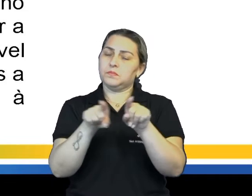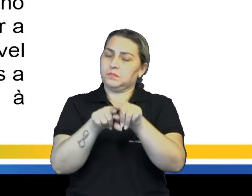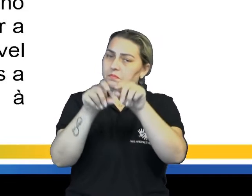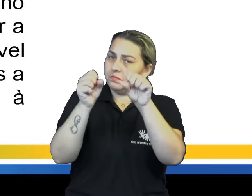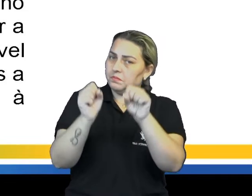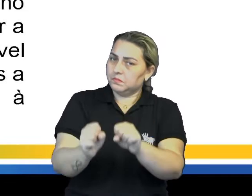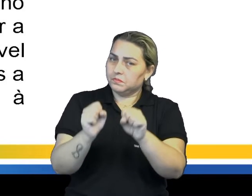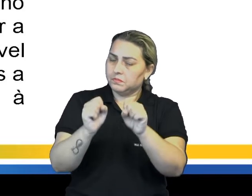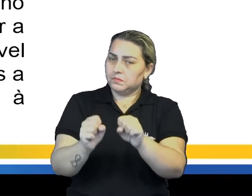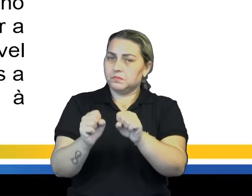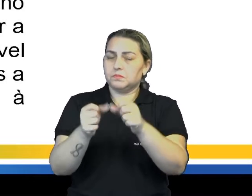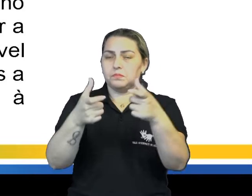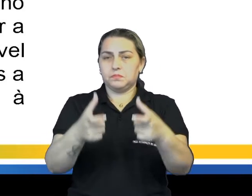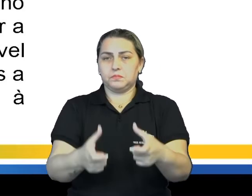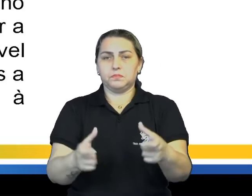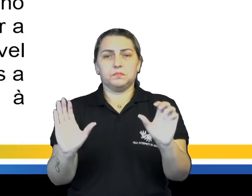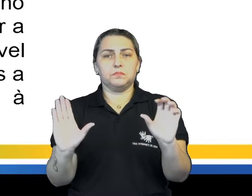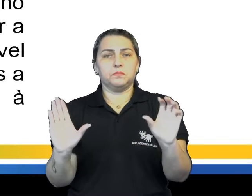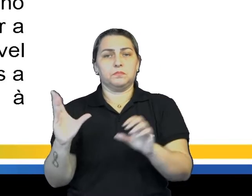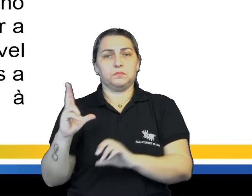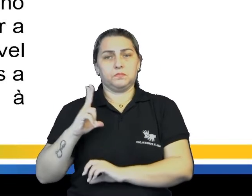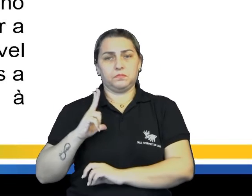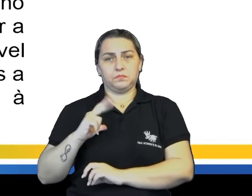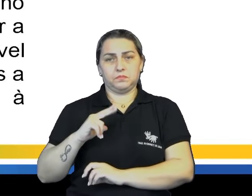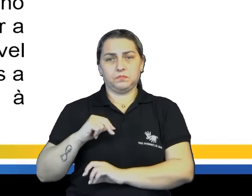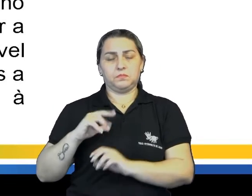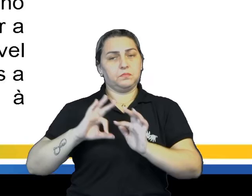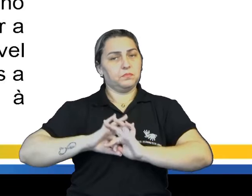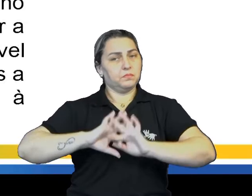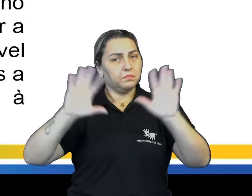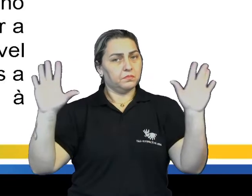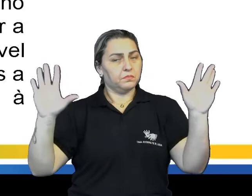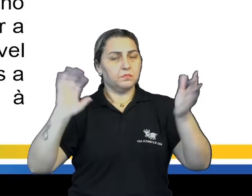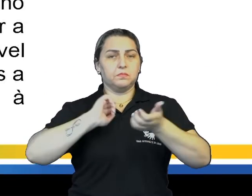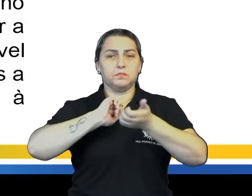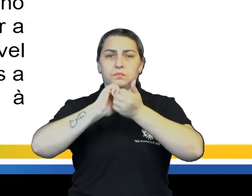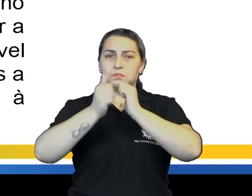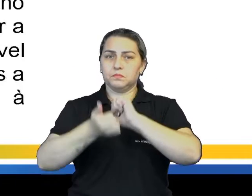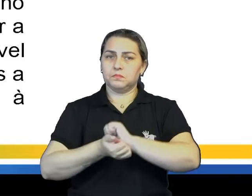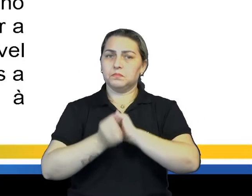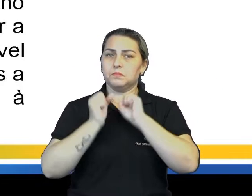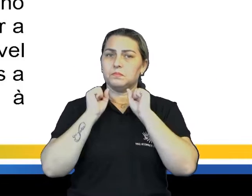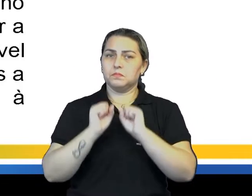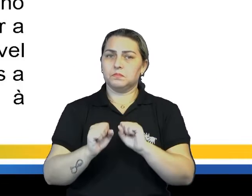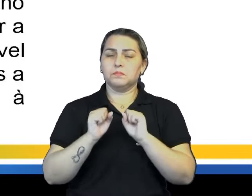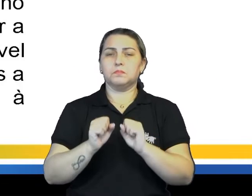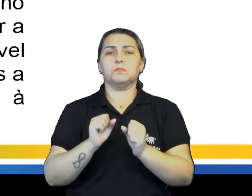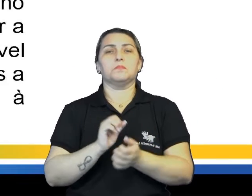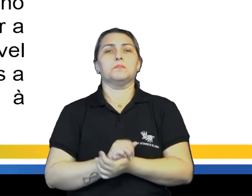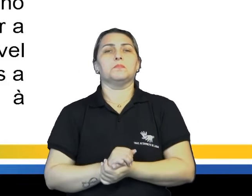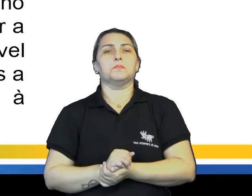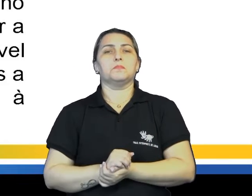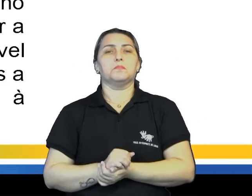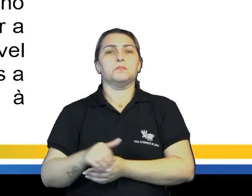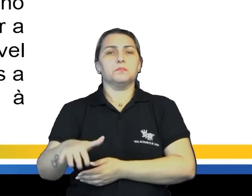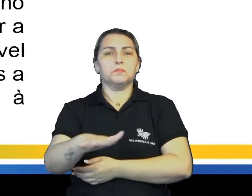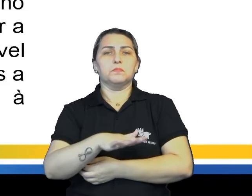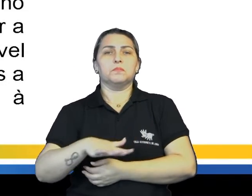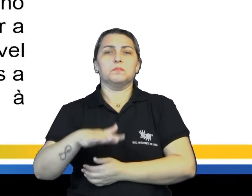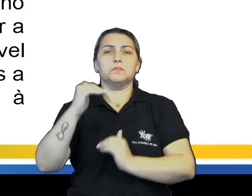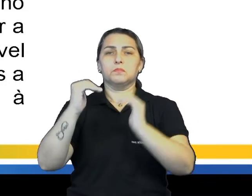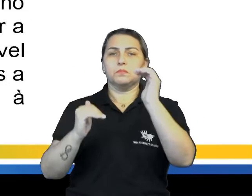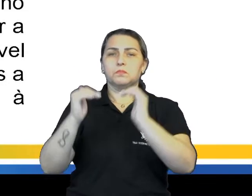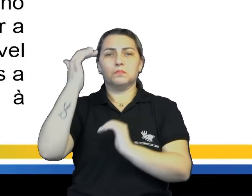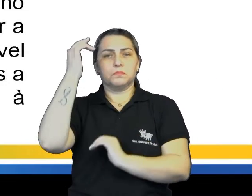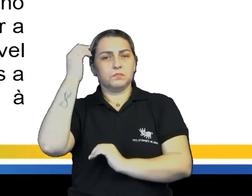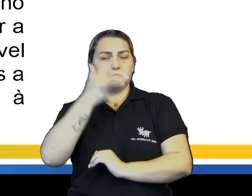ser para ambientes restritos ou livres. E o esporte aqui, esporte pode ser definido como um fenômeno social que visa